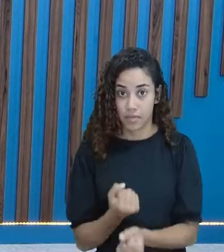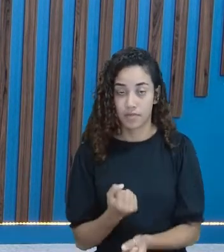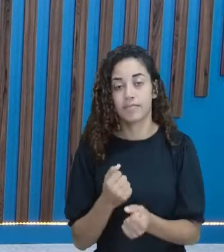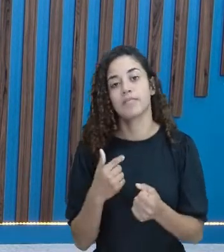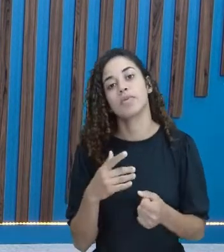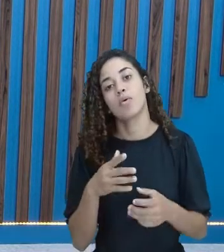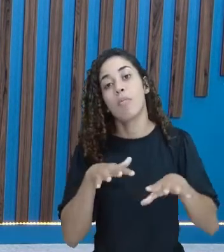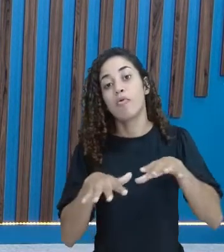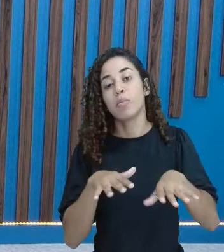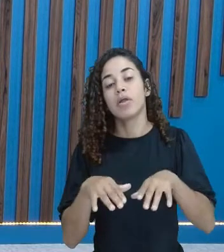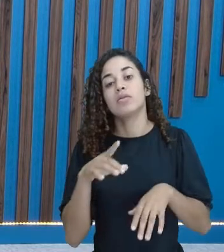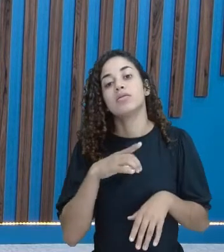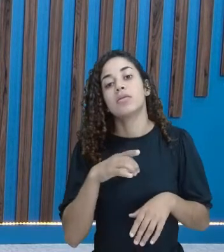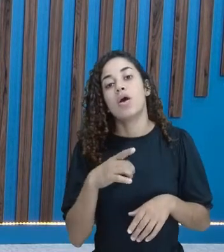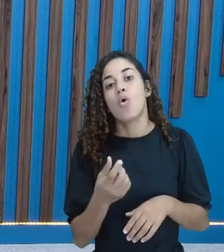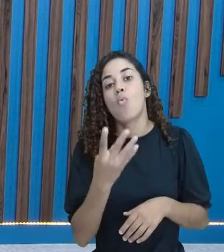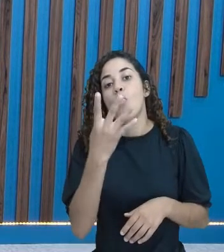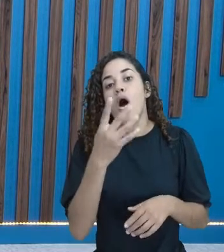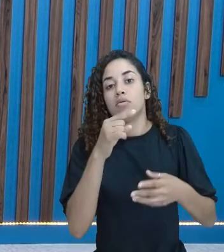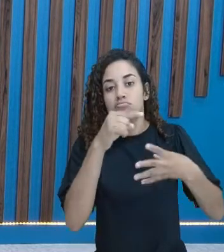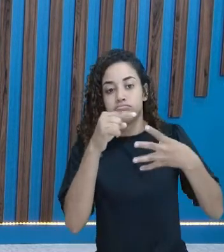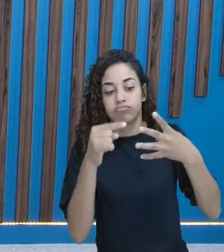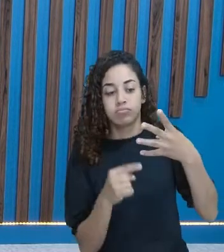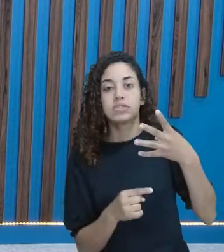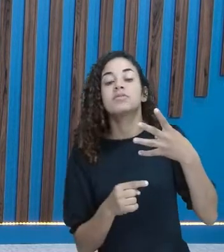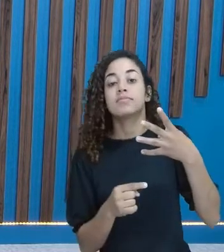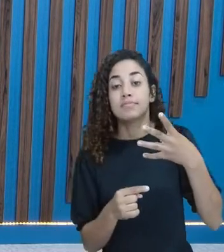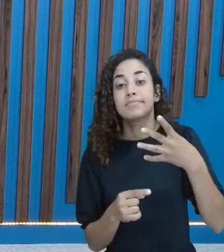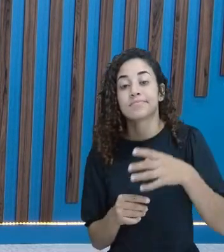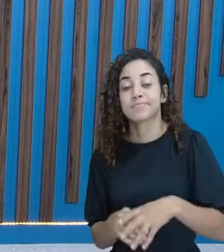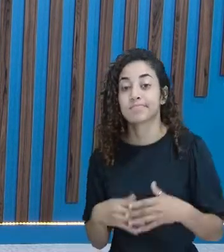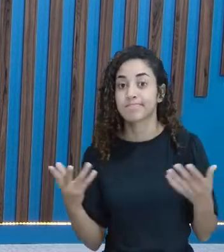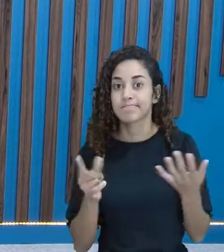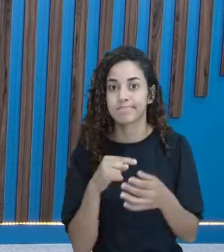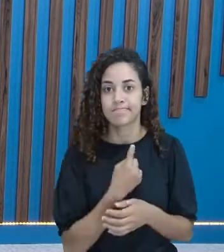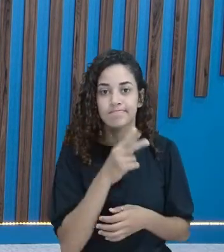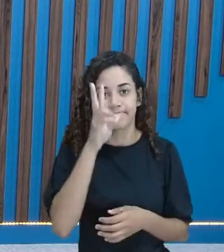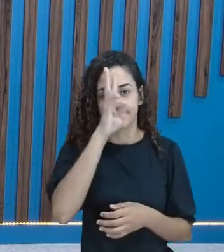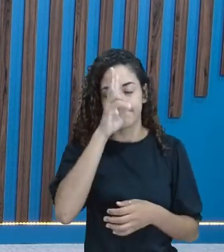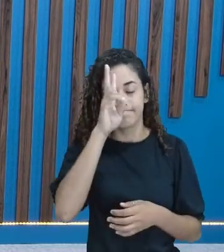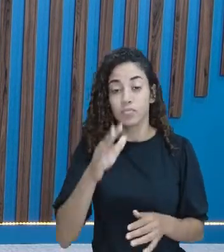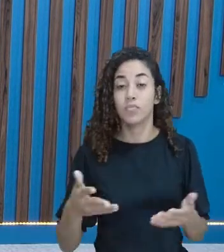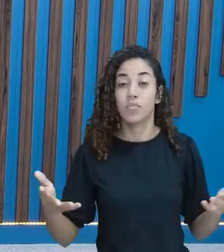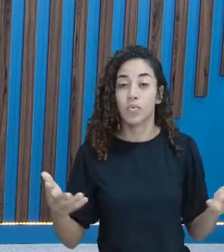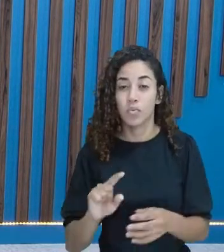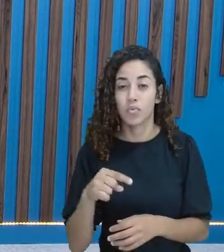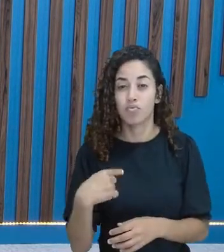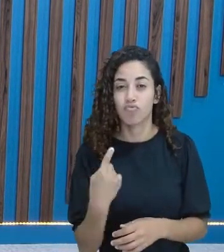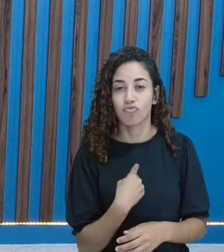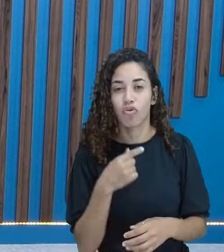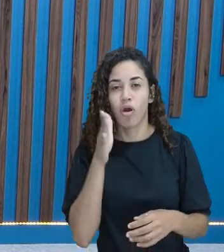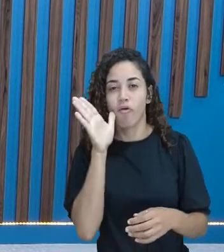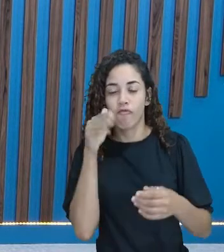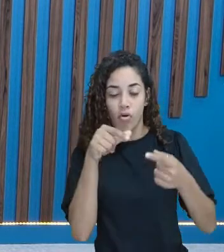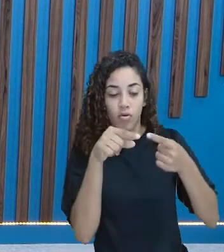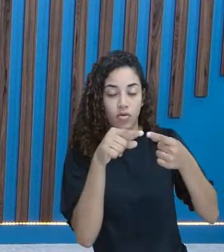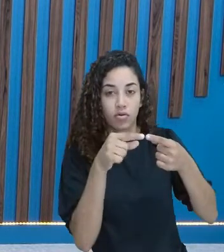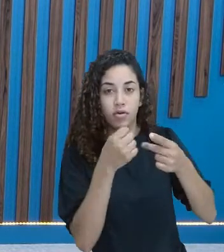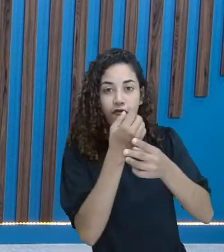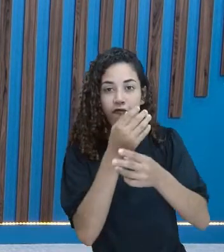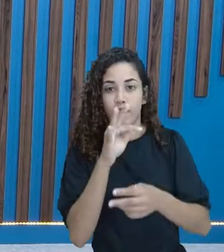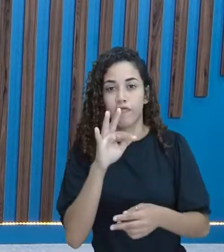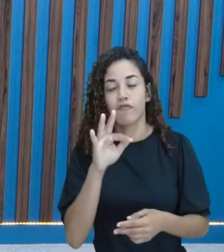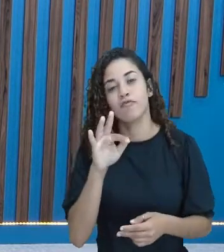tem quatro fatores. A gente já falou isso e vamos relembrar. Hoje vamos focar na fluência e no peso,